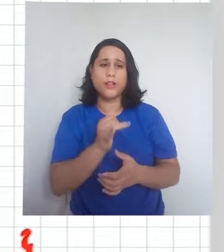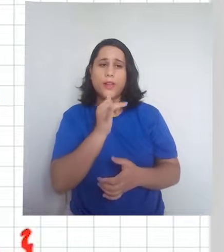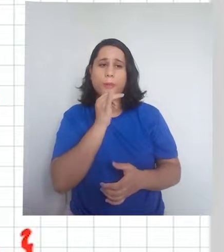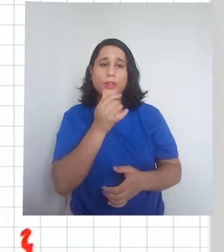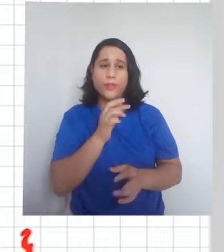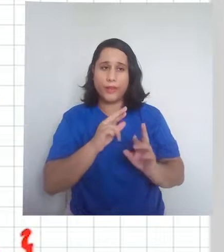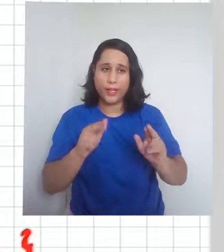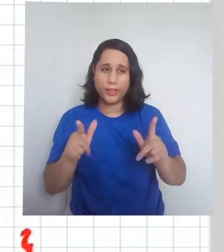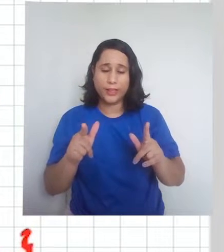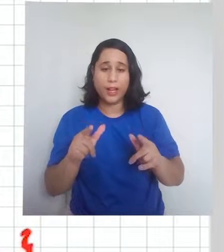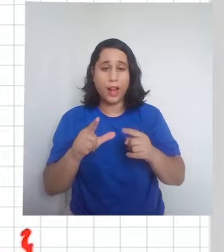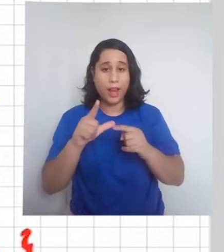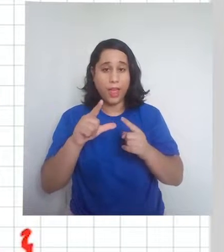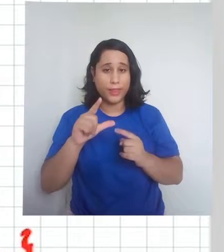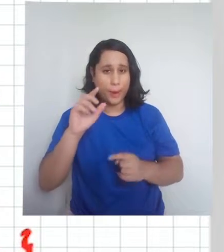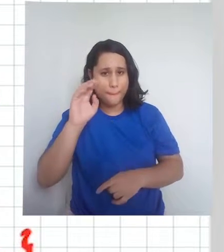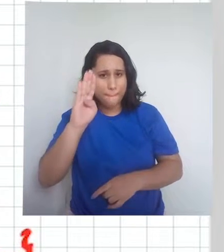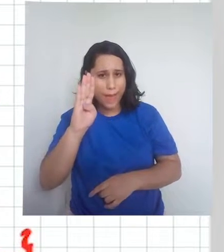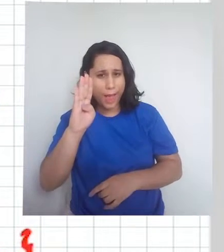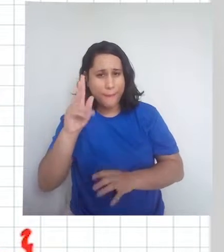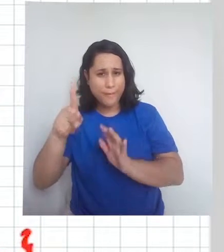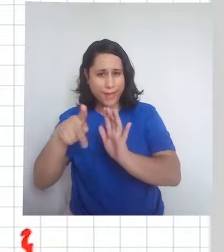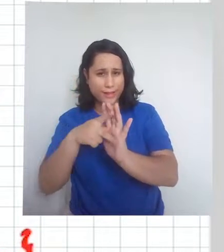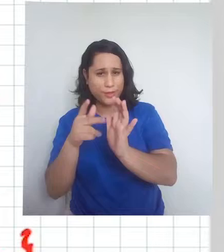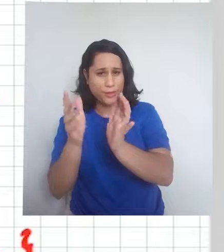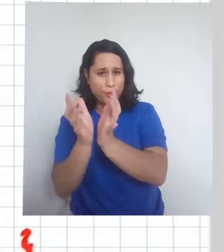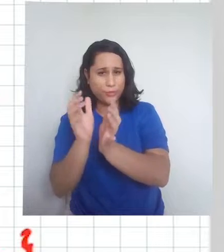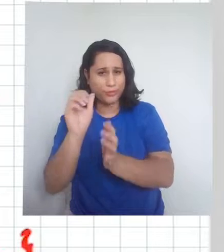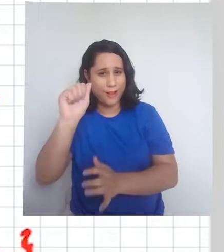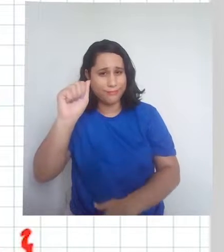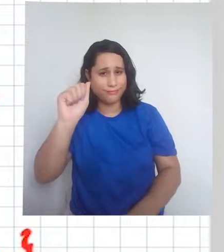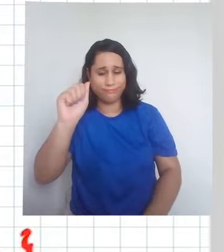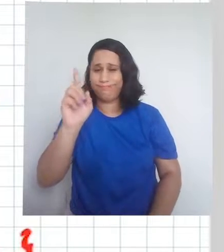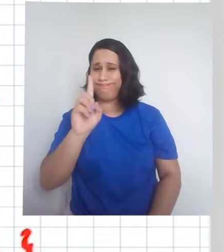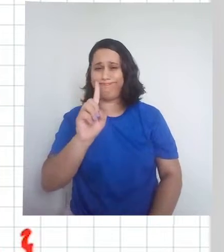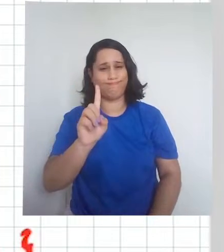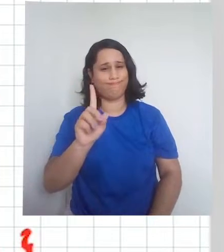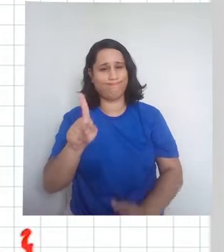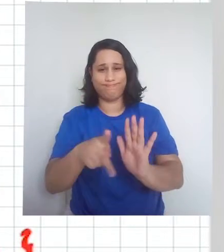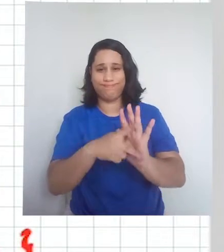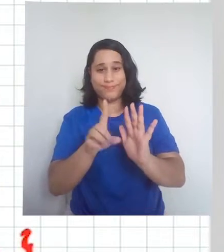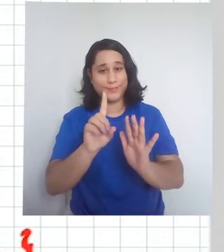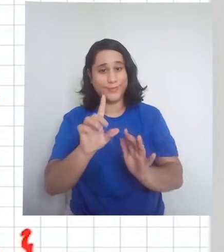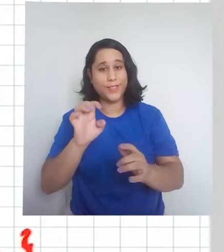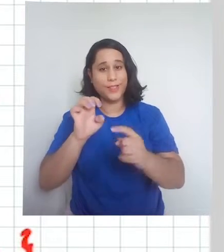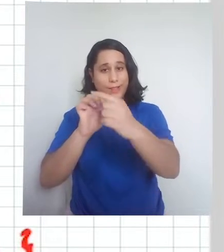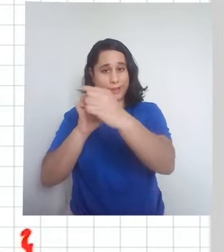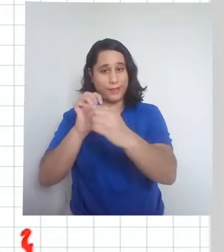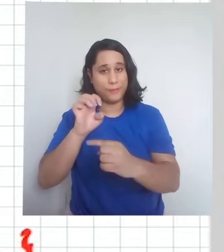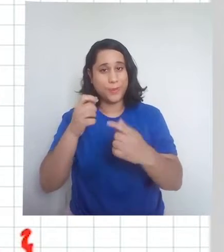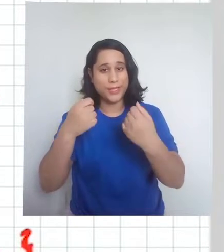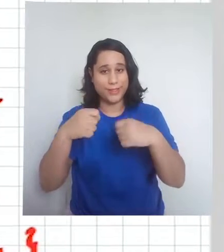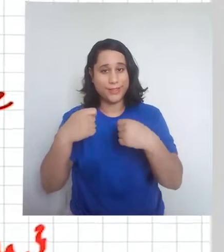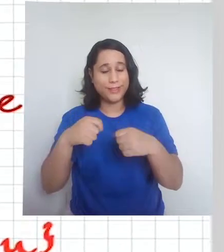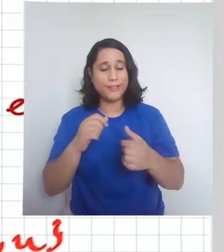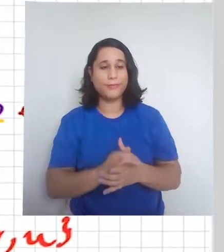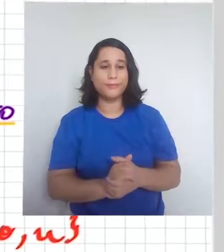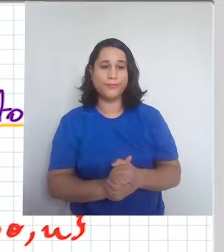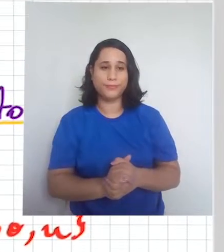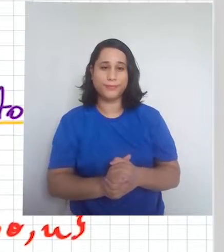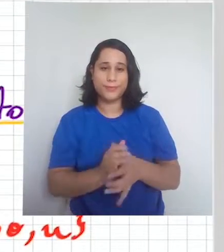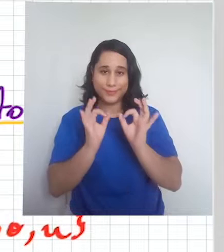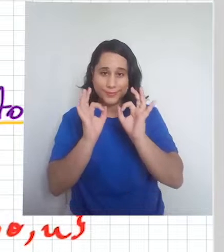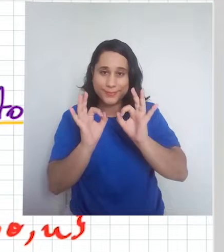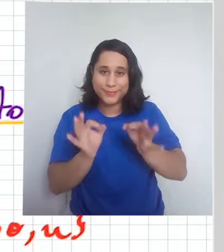B pertence ao conjunto A? Não pertence. Então, vocês têm que colocar o símbolo do E com o tracinho.